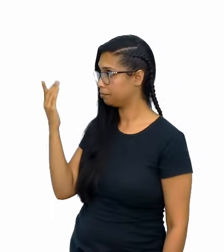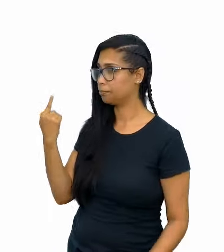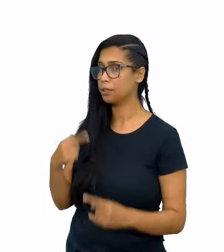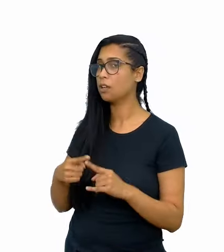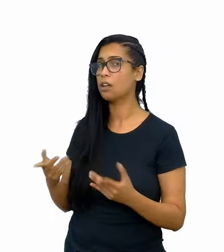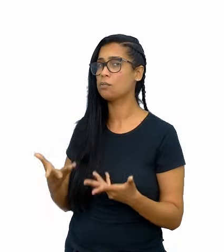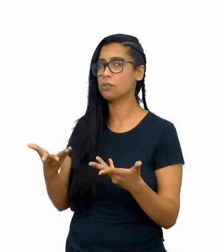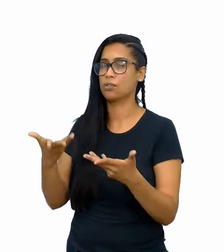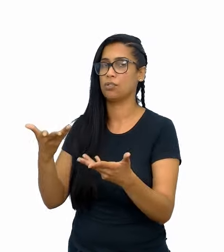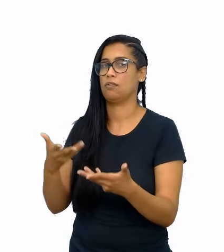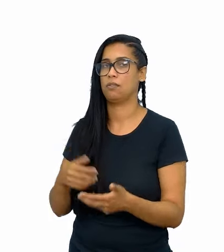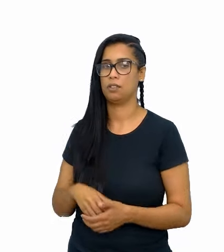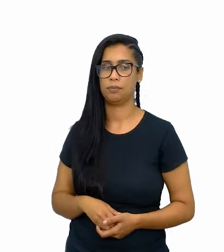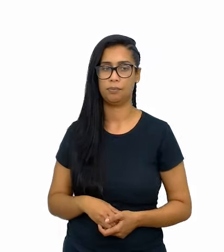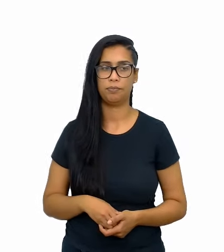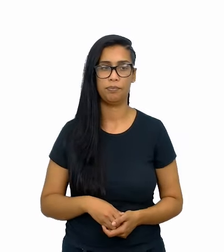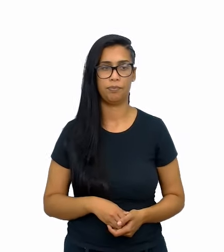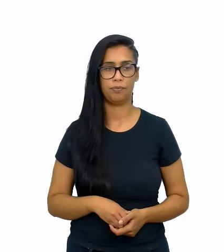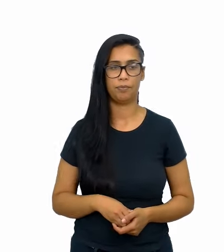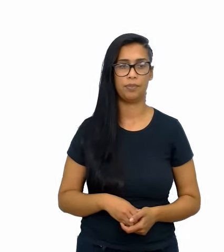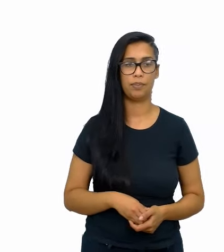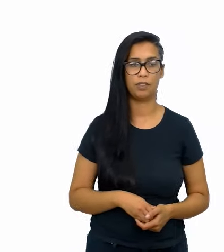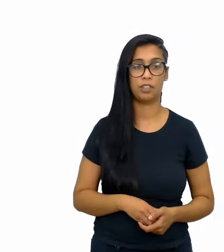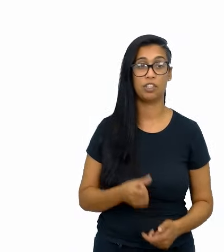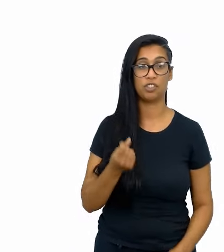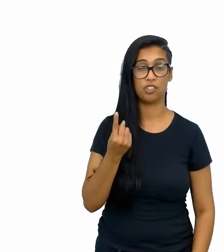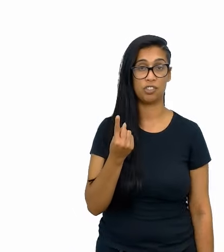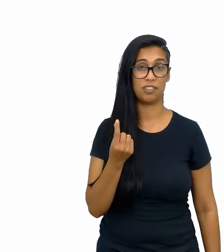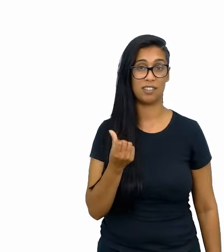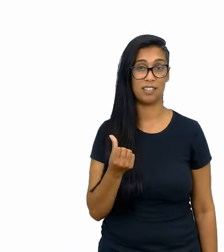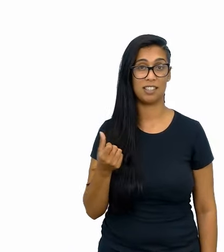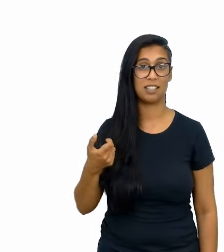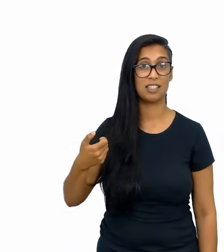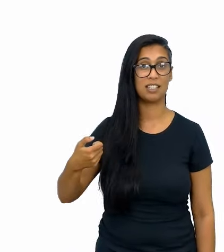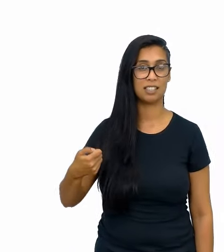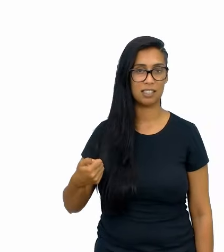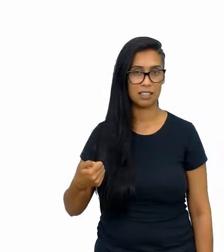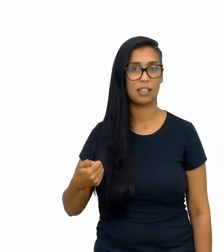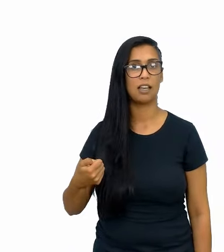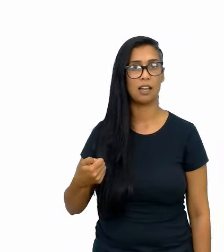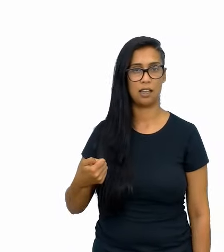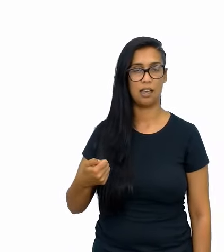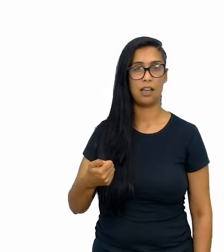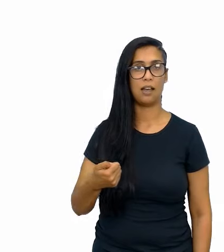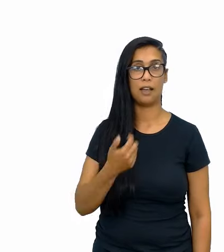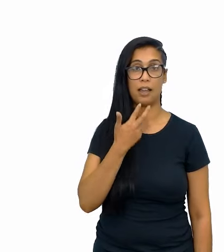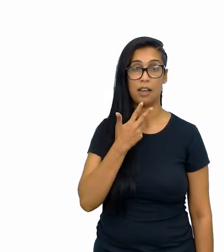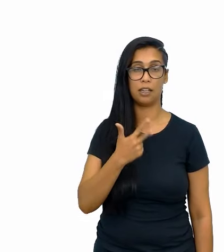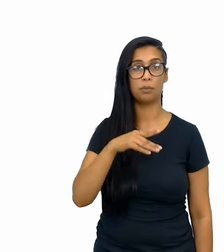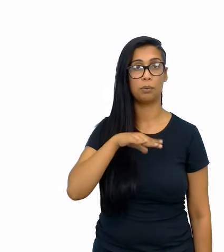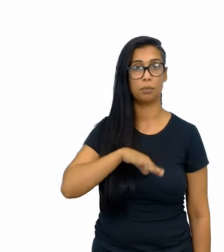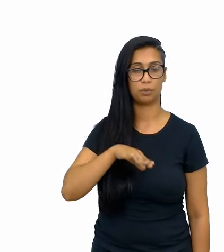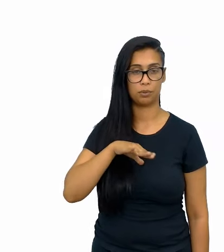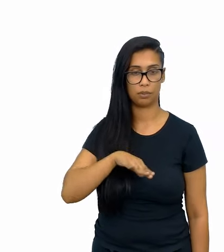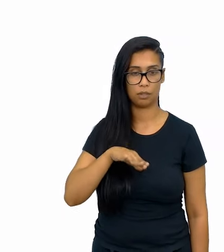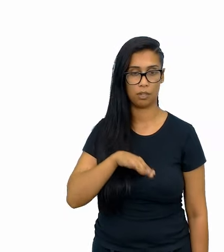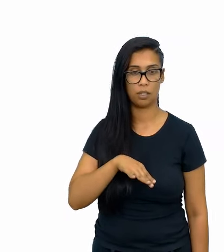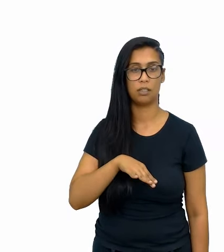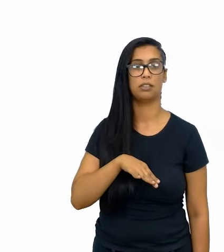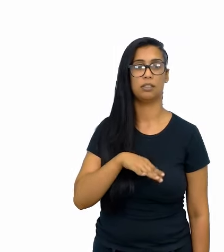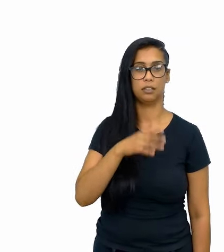a habilidade 16A, no segundo ano, né, de língua portuguesa, ler e compreender, né? Não vou ler a